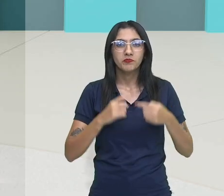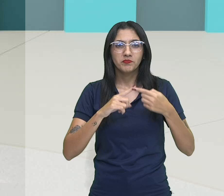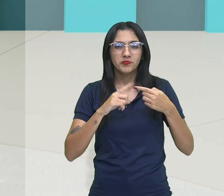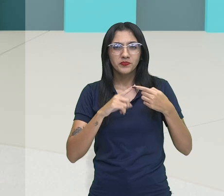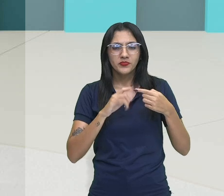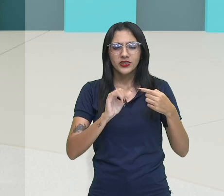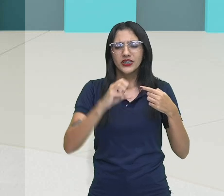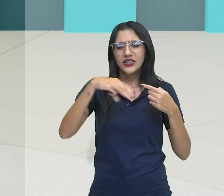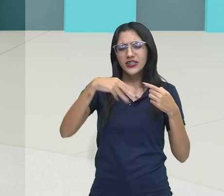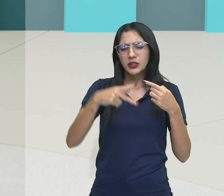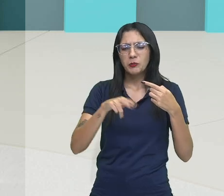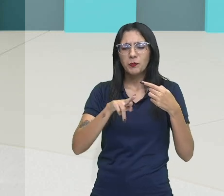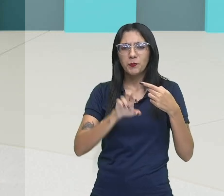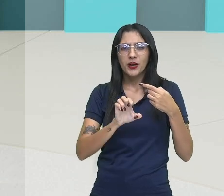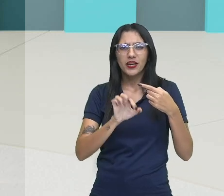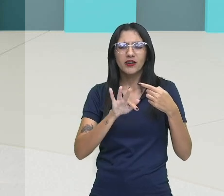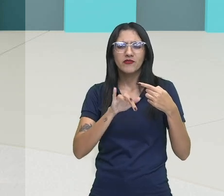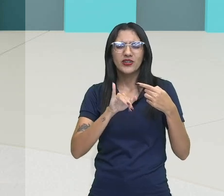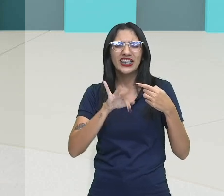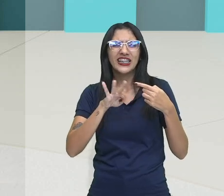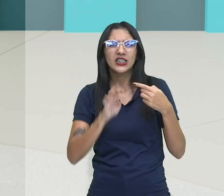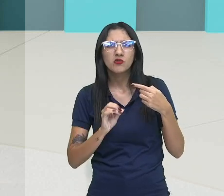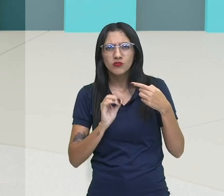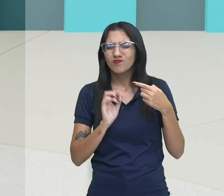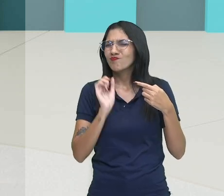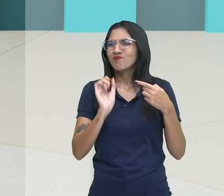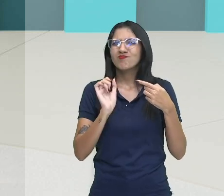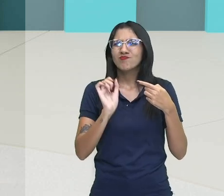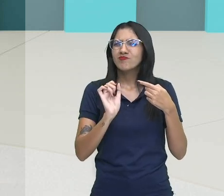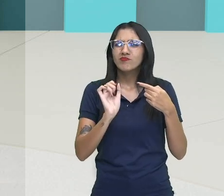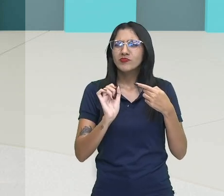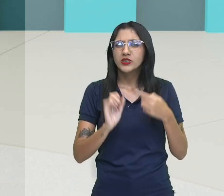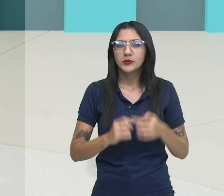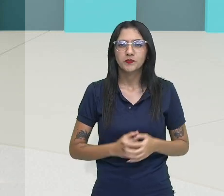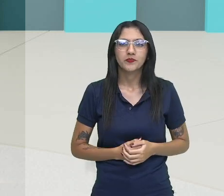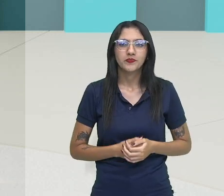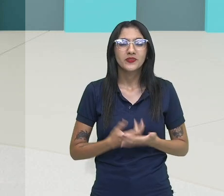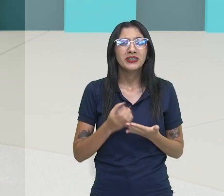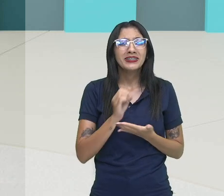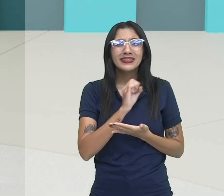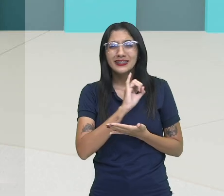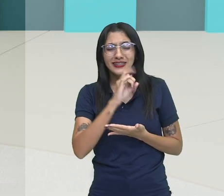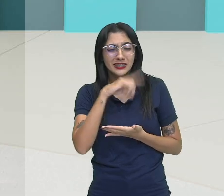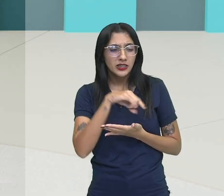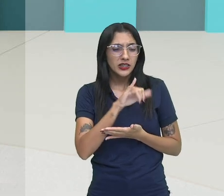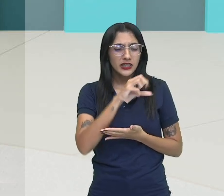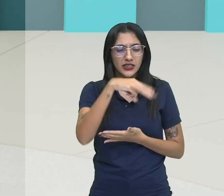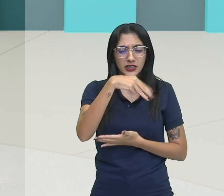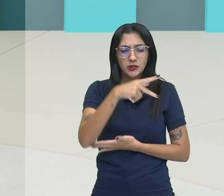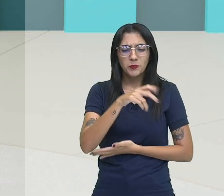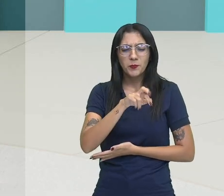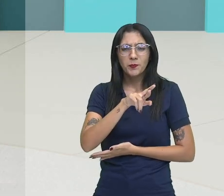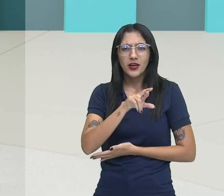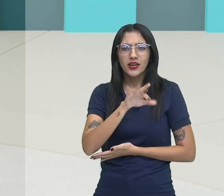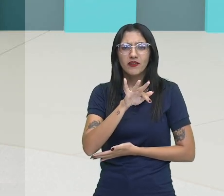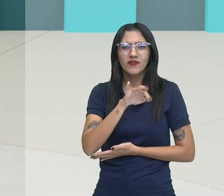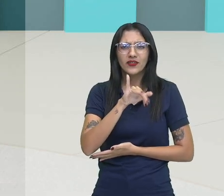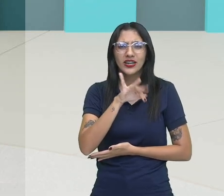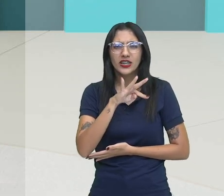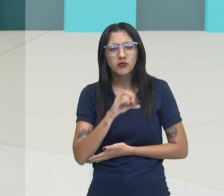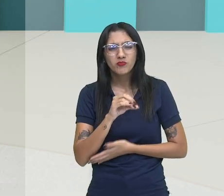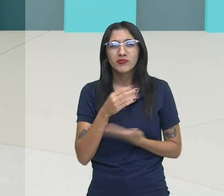pretérito imperfeito. O que significa isso, professora? Se é imperfeito, é porque a ação,